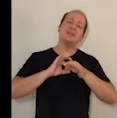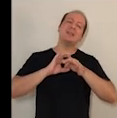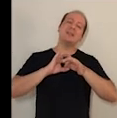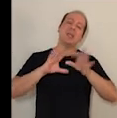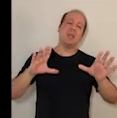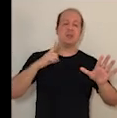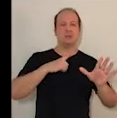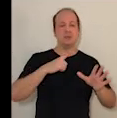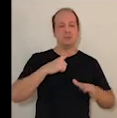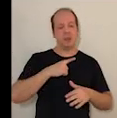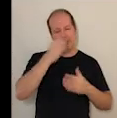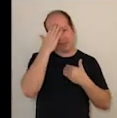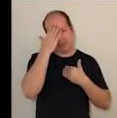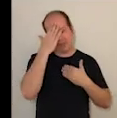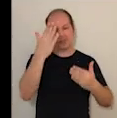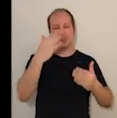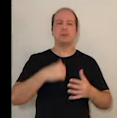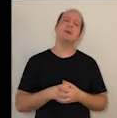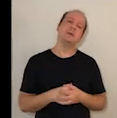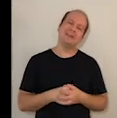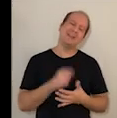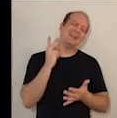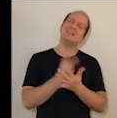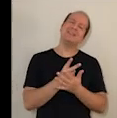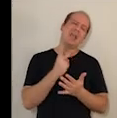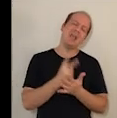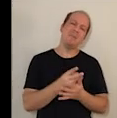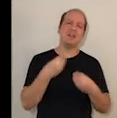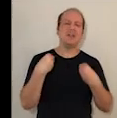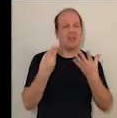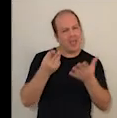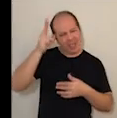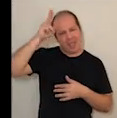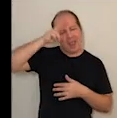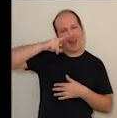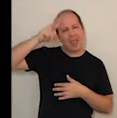Deixo a certeza de minha profunda gratidão, rogando-lhes que